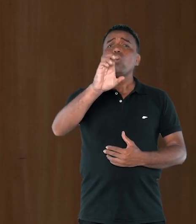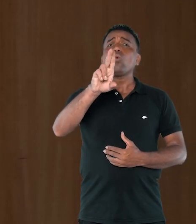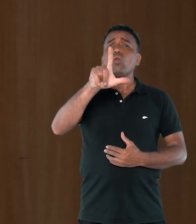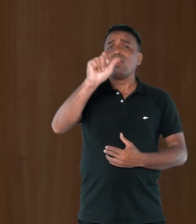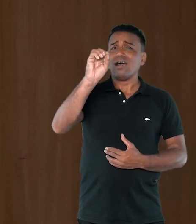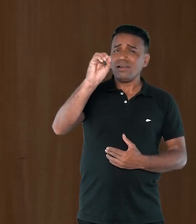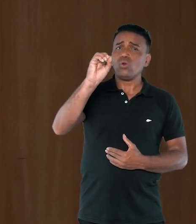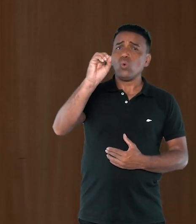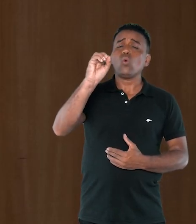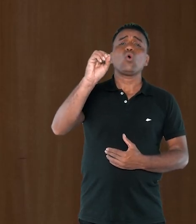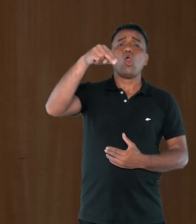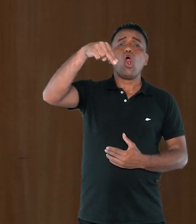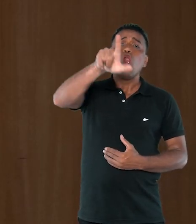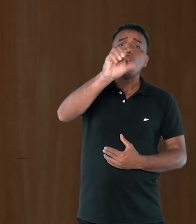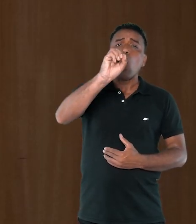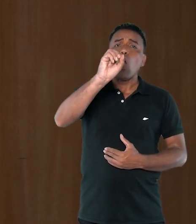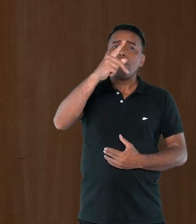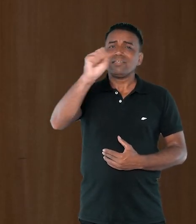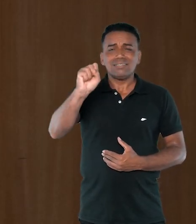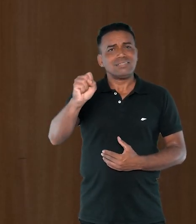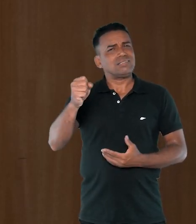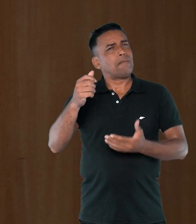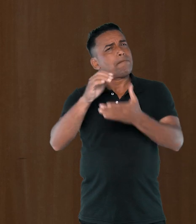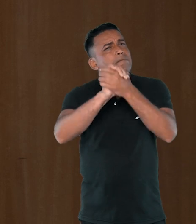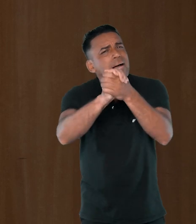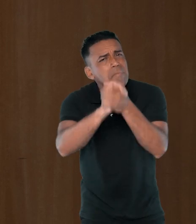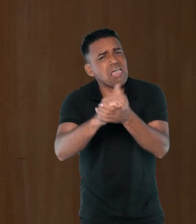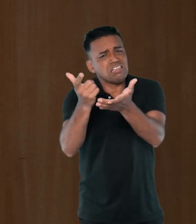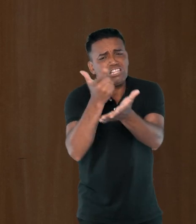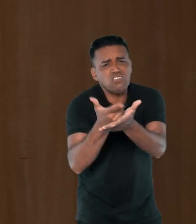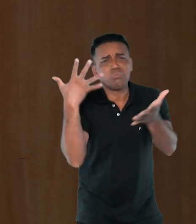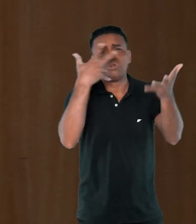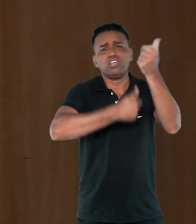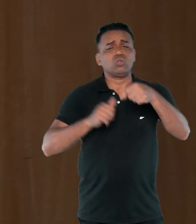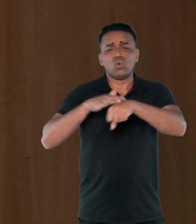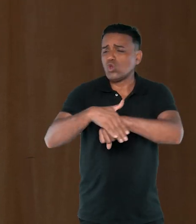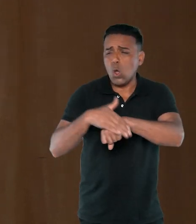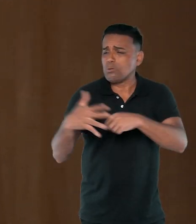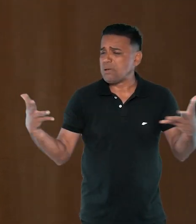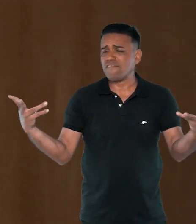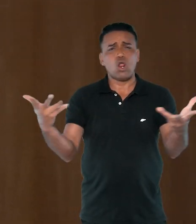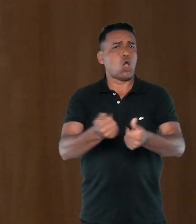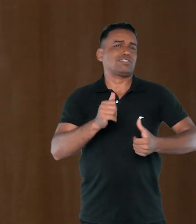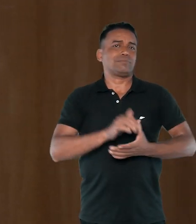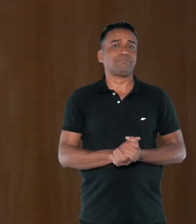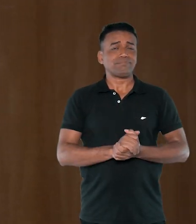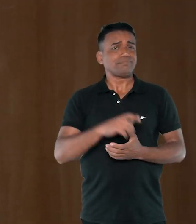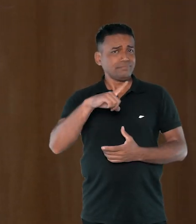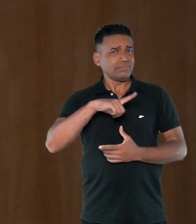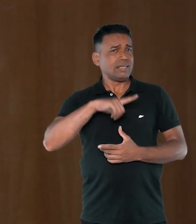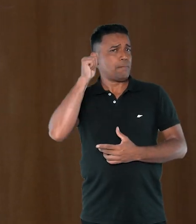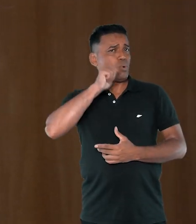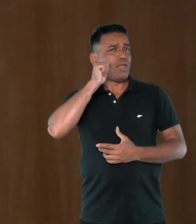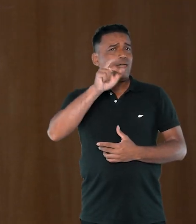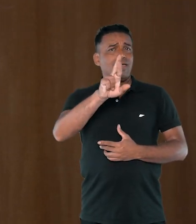Boa noite. Então, deixa eu repetir. Eu sou o Carlos Herculano Lopes, seu leitor. Parabéns pelo lançamento do livro. Está muito